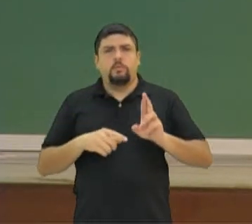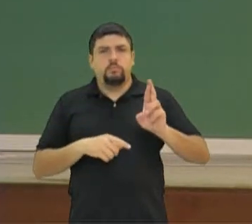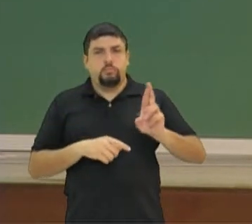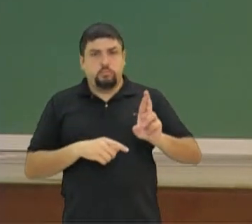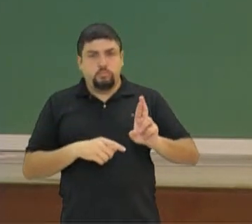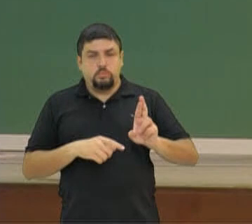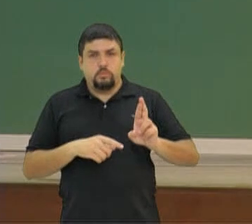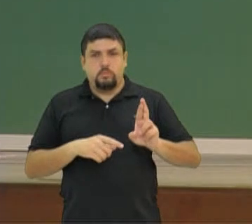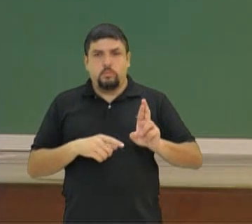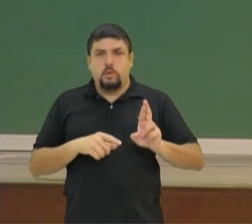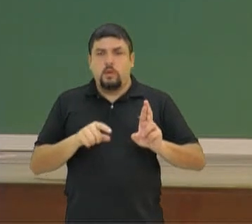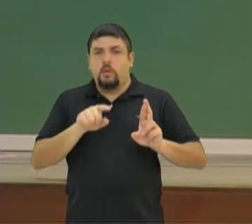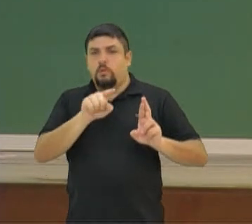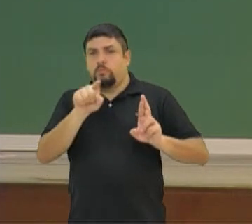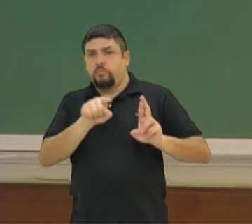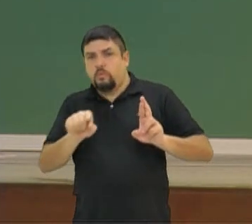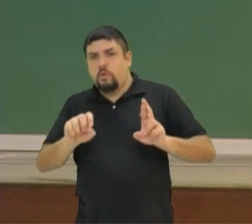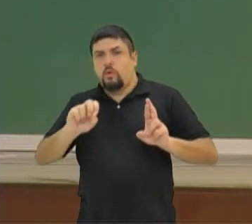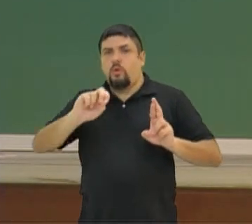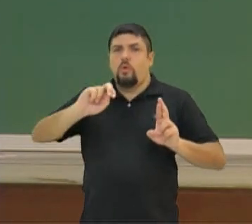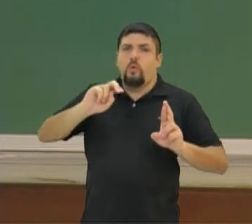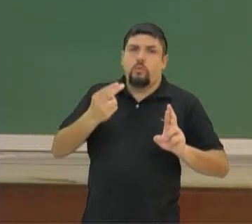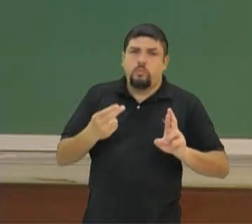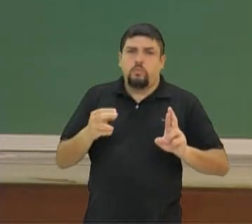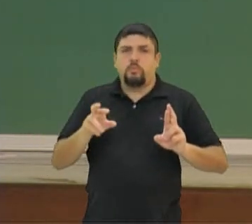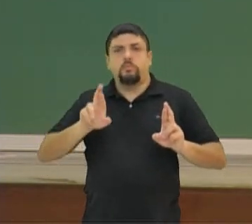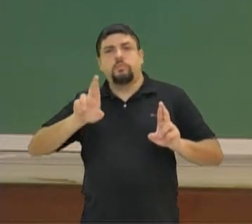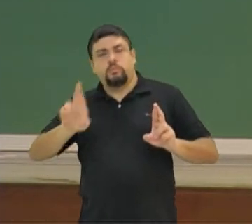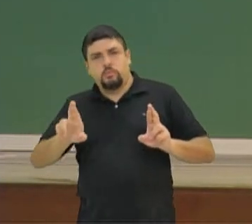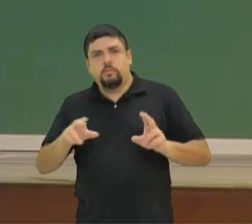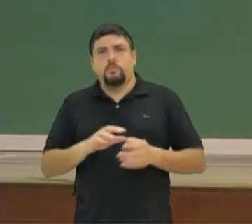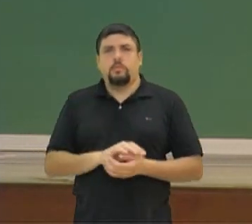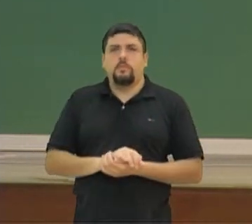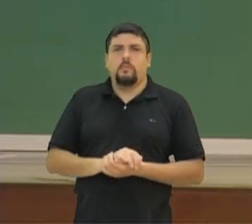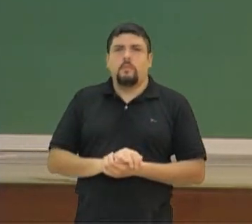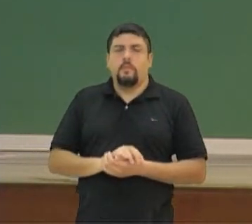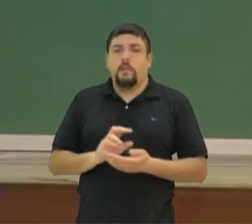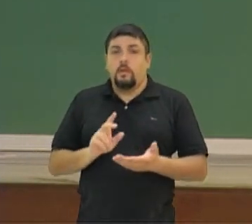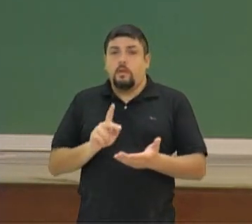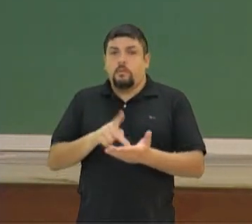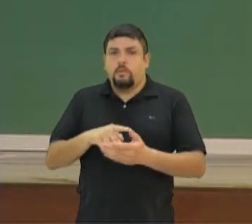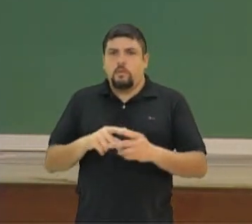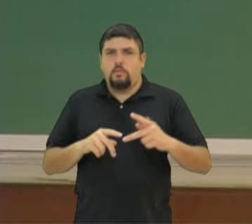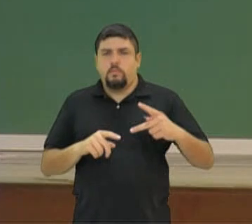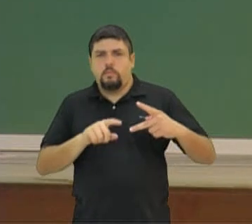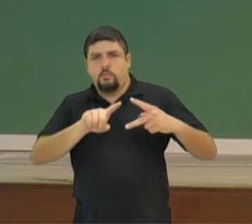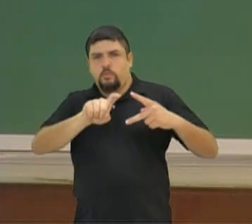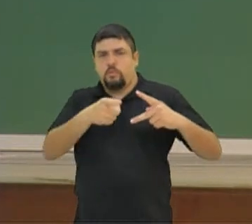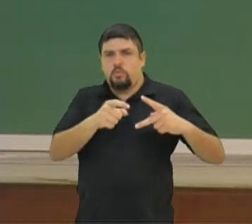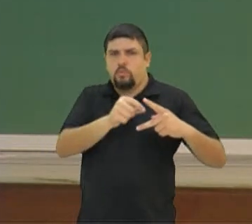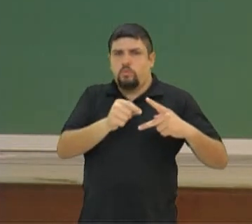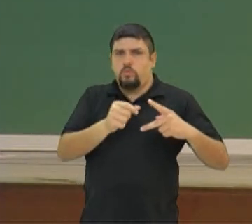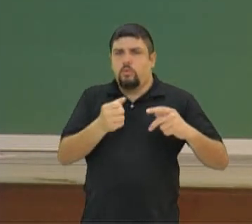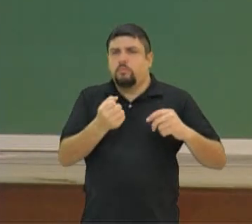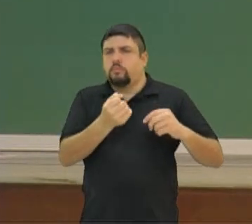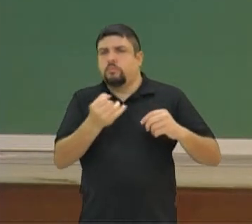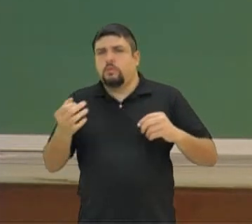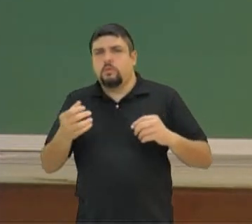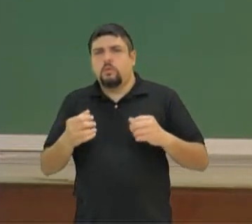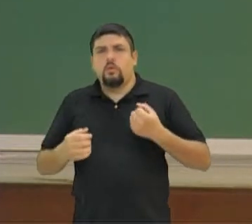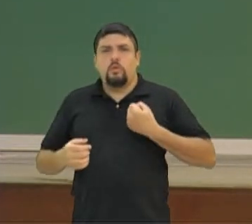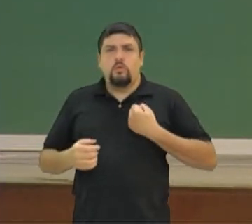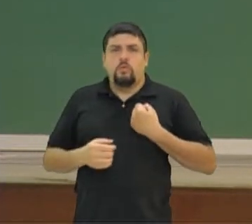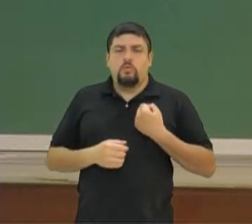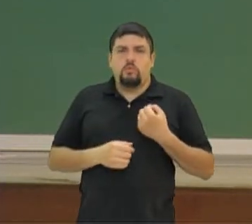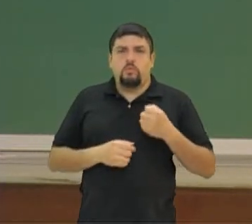ou imaginária. Na verdade, o polinômio de grau 2 possui duas raízes. Por quê? Os números complexos englobam os números reais, ou